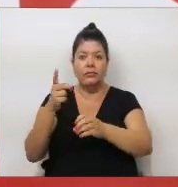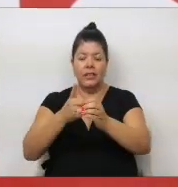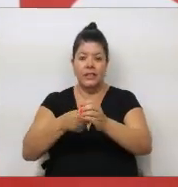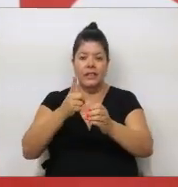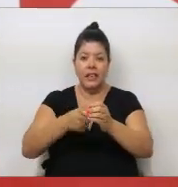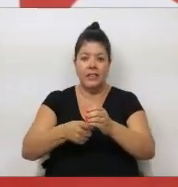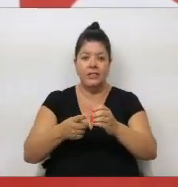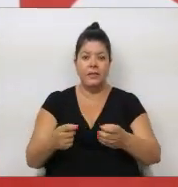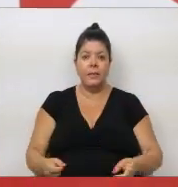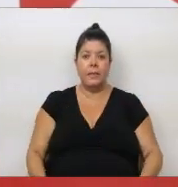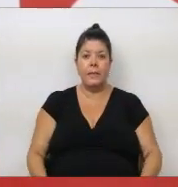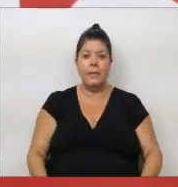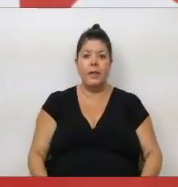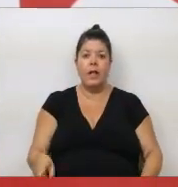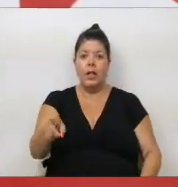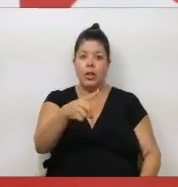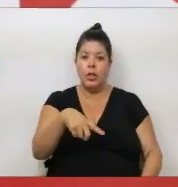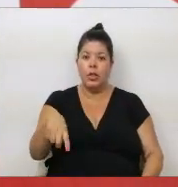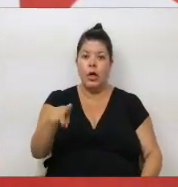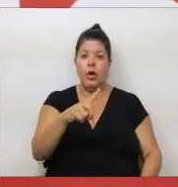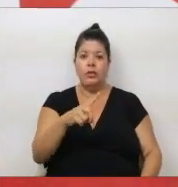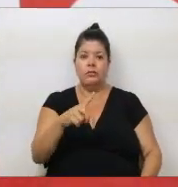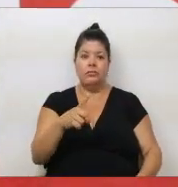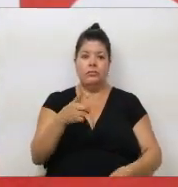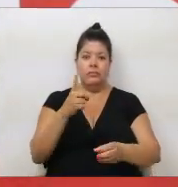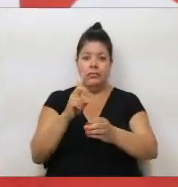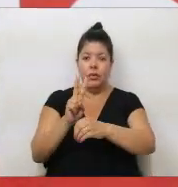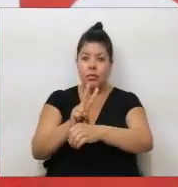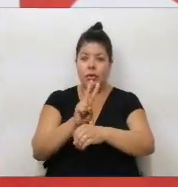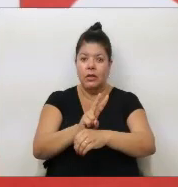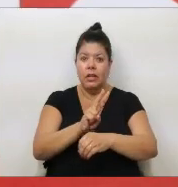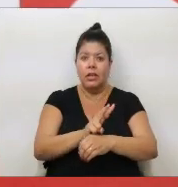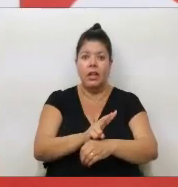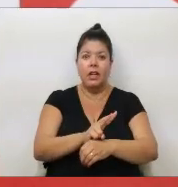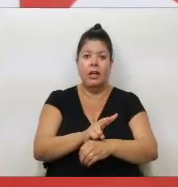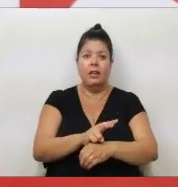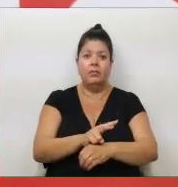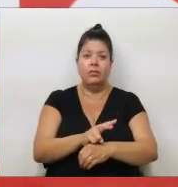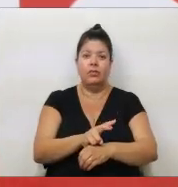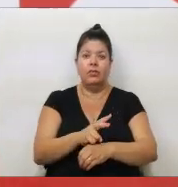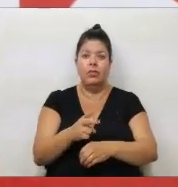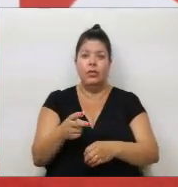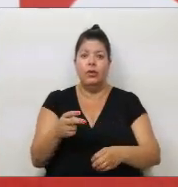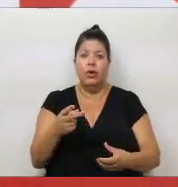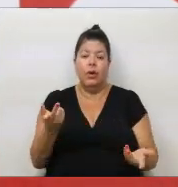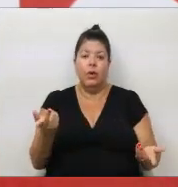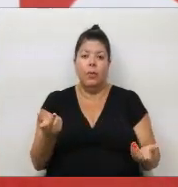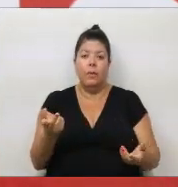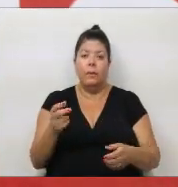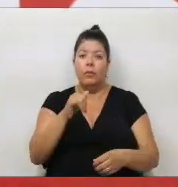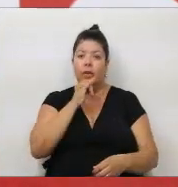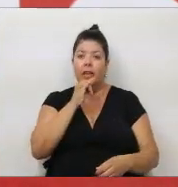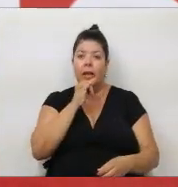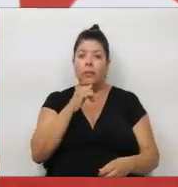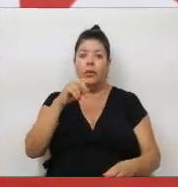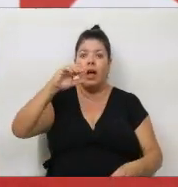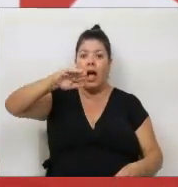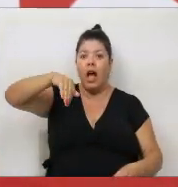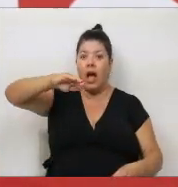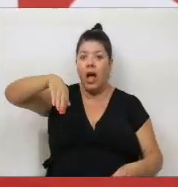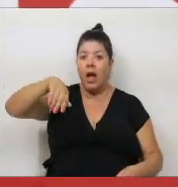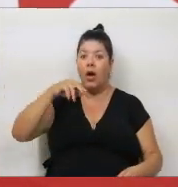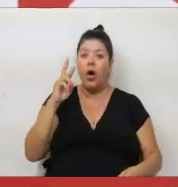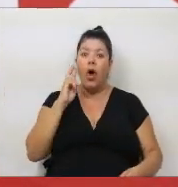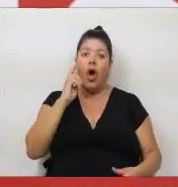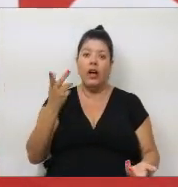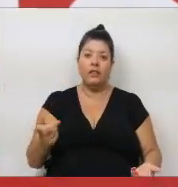cidade. Nós somos radicalmente contrários ao que está acontecendo ultimamente, por exemplo, no Rosa. Para aquela situação, nós